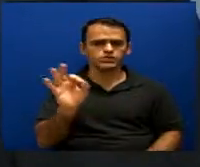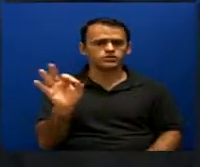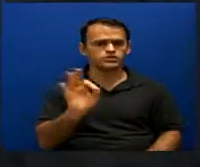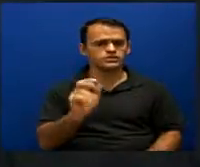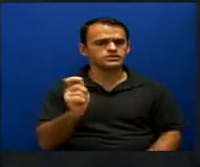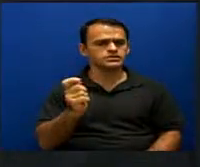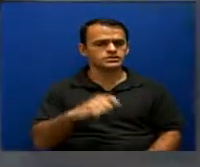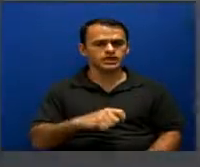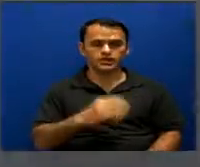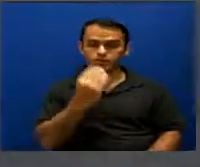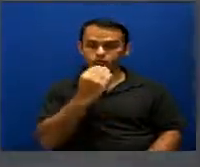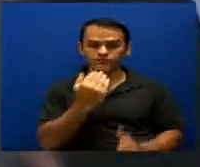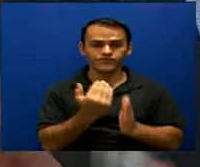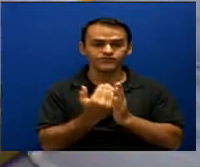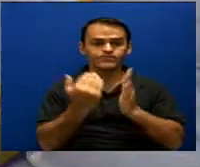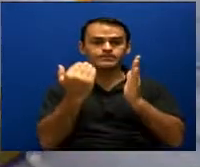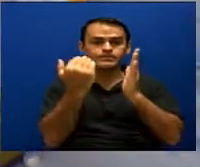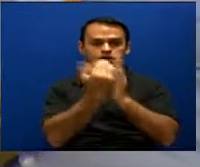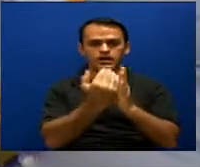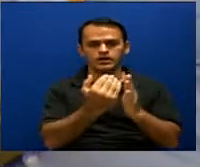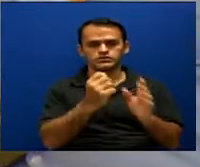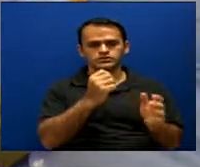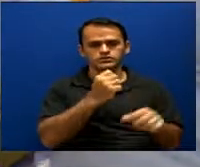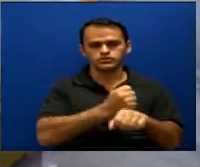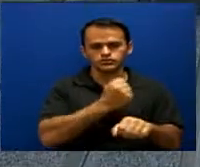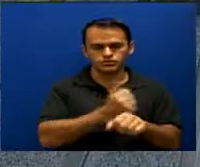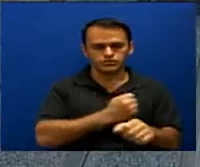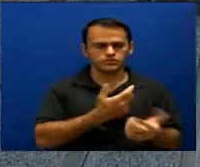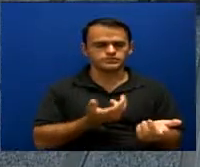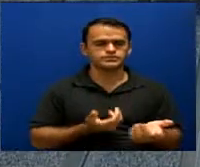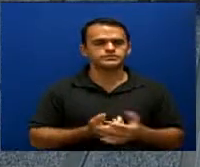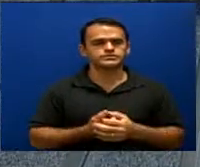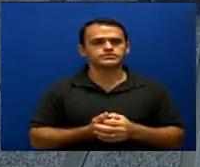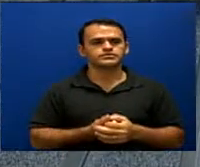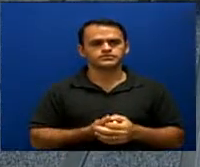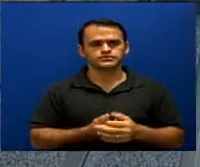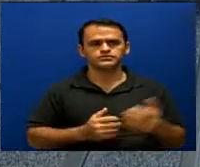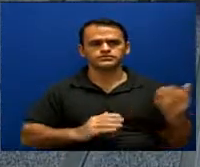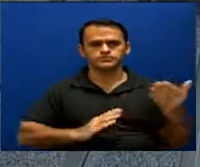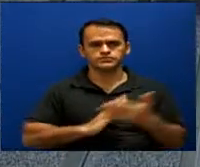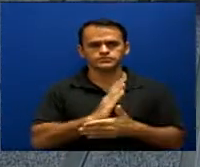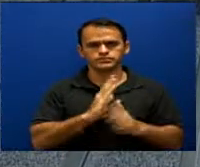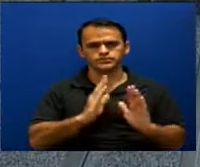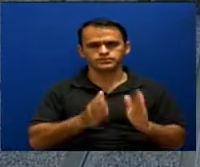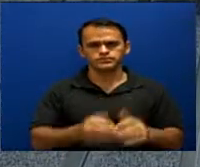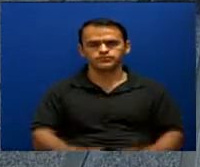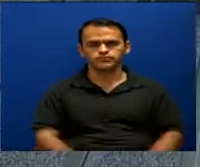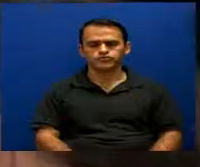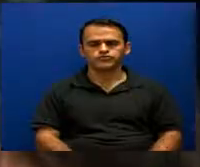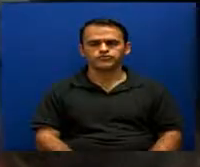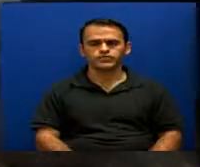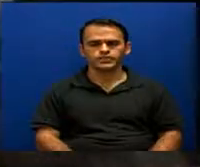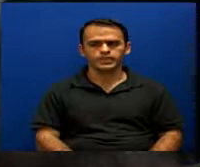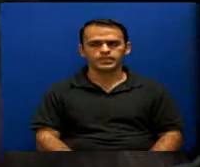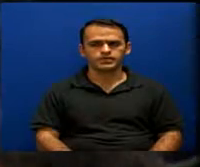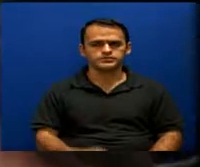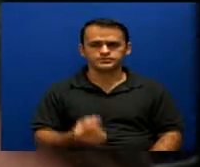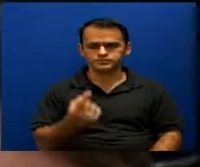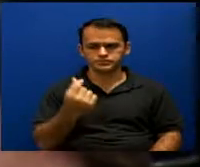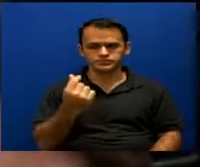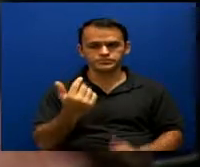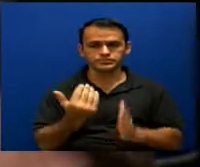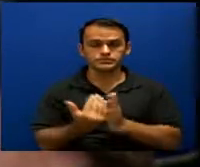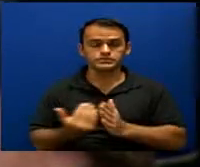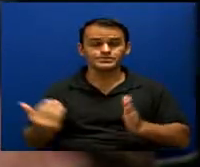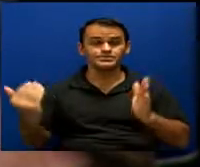para aproveitar mais o dinheiro. Você me permite? Vereadora, tá, não, ela está aprovada essa emenda. Pelo contrário, ela não gasta